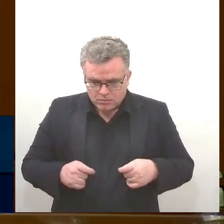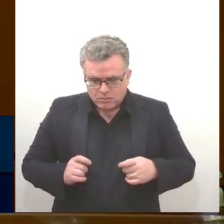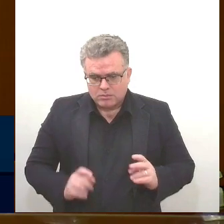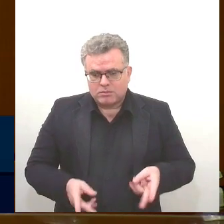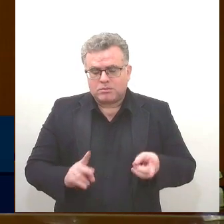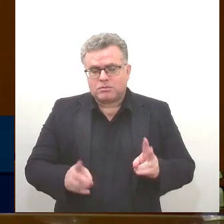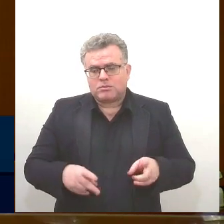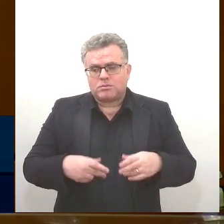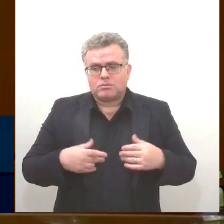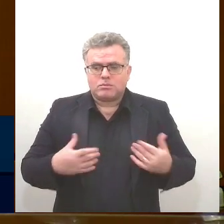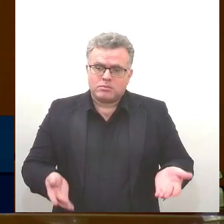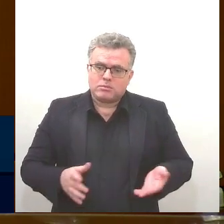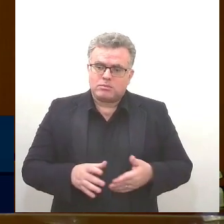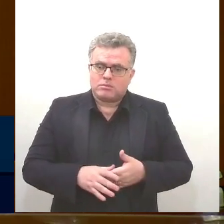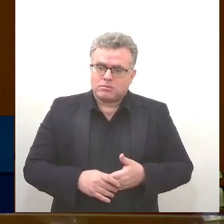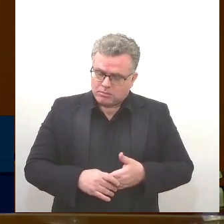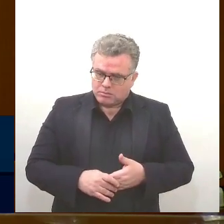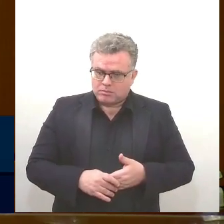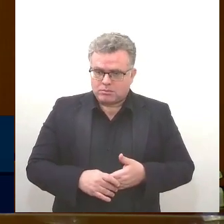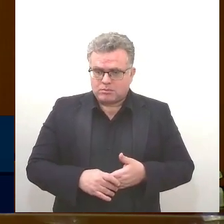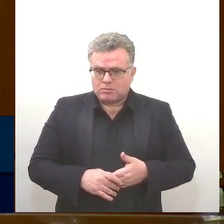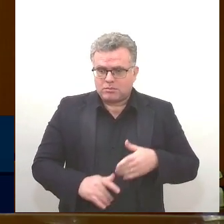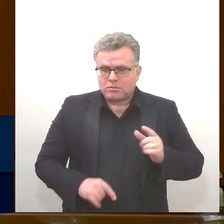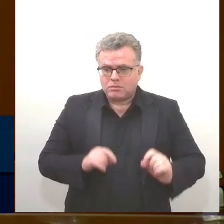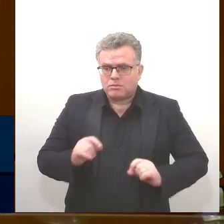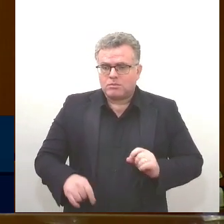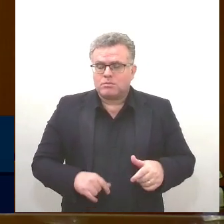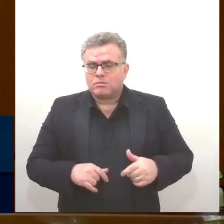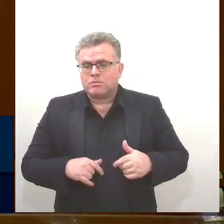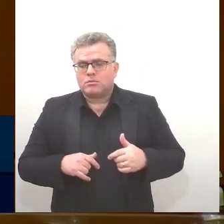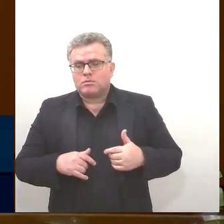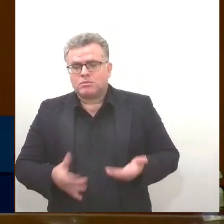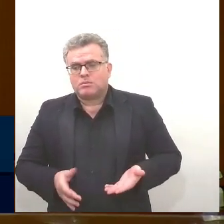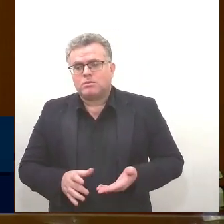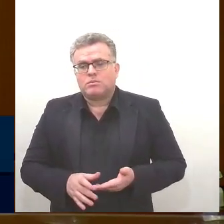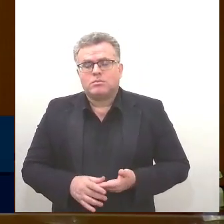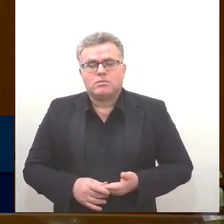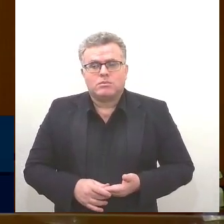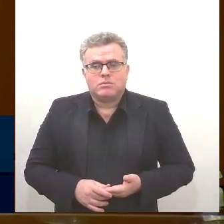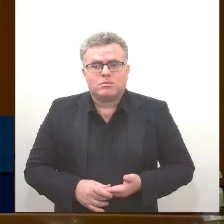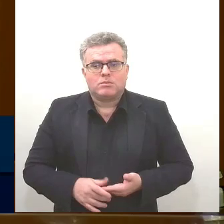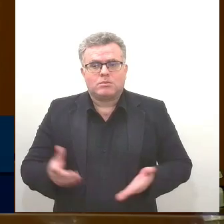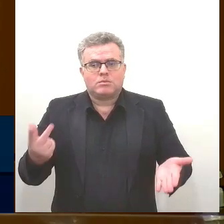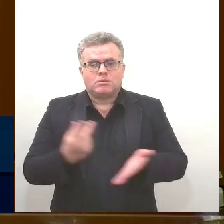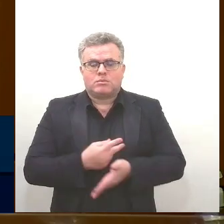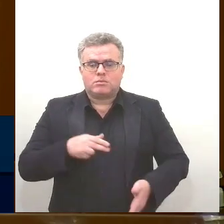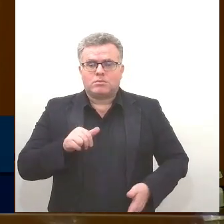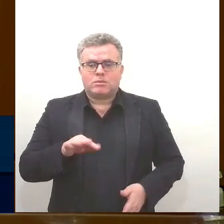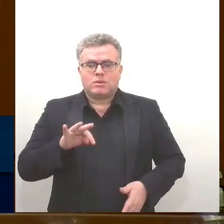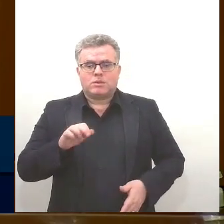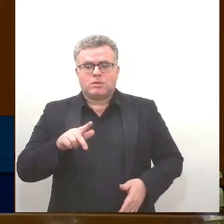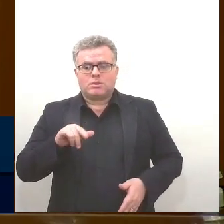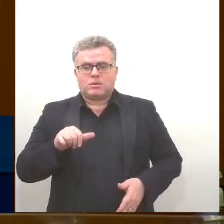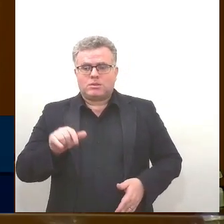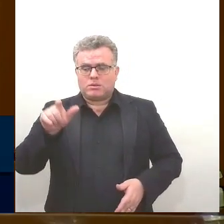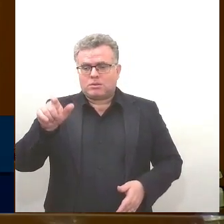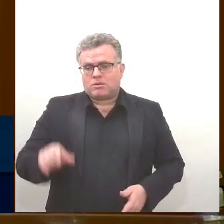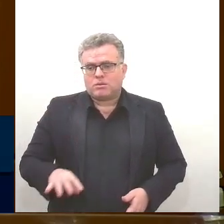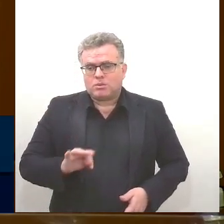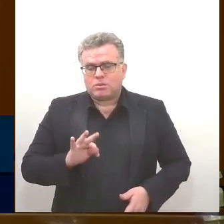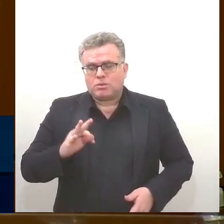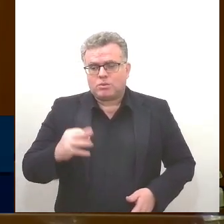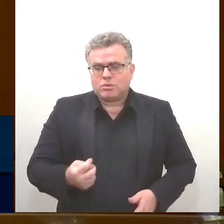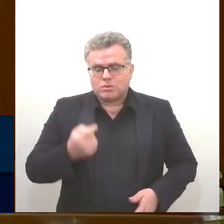em defesa do que aconteceu com Natália mas de todas as mulheres que passam por esse tipo